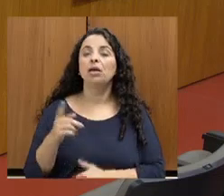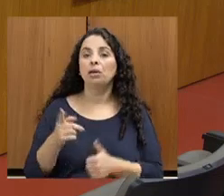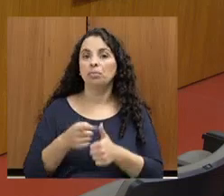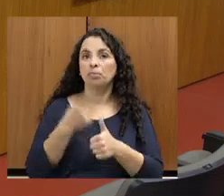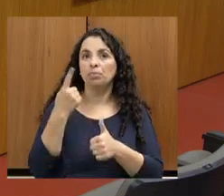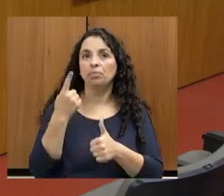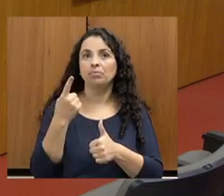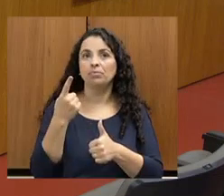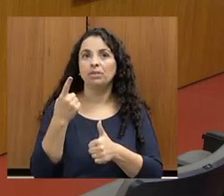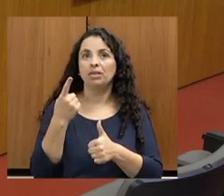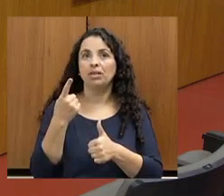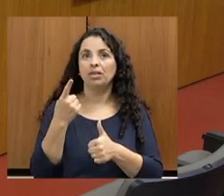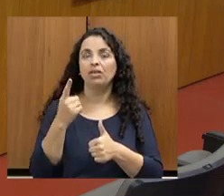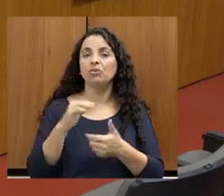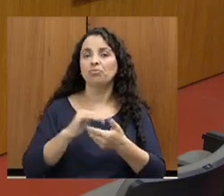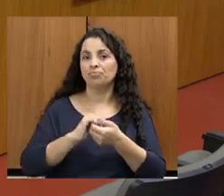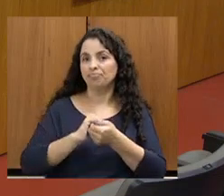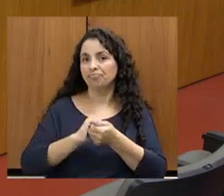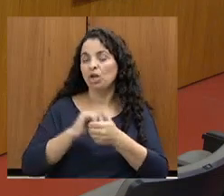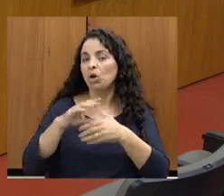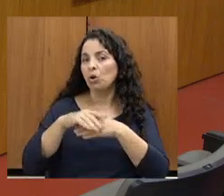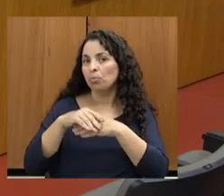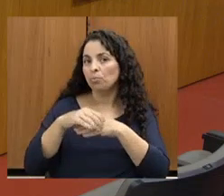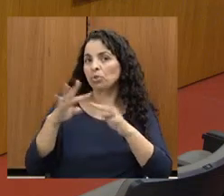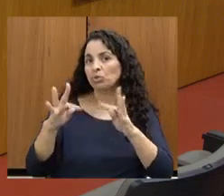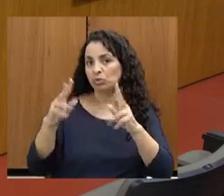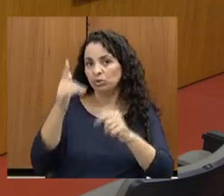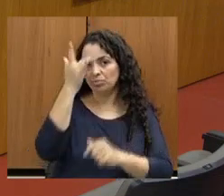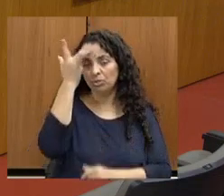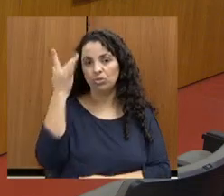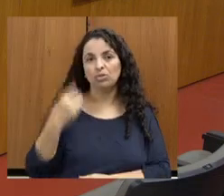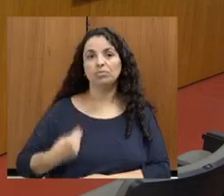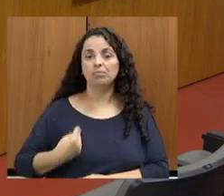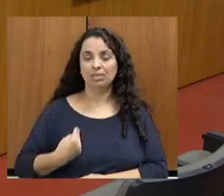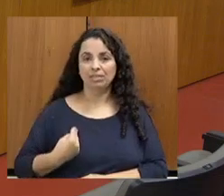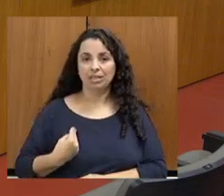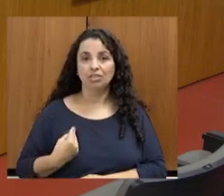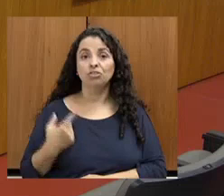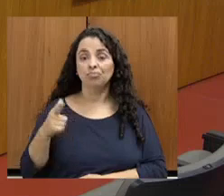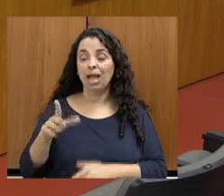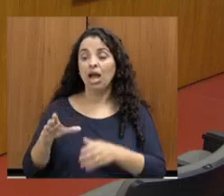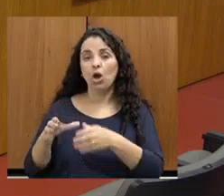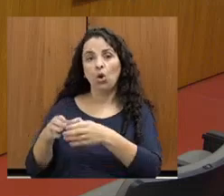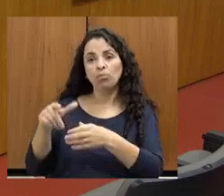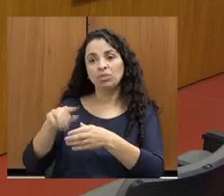a todos os presentes, aos membros dessa comissão,